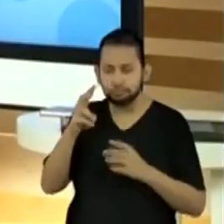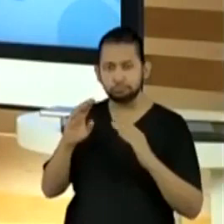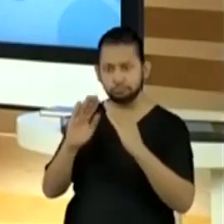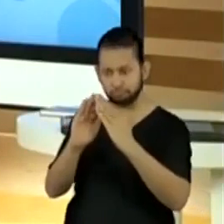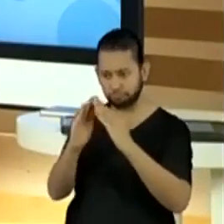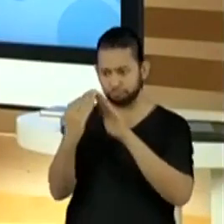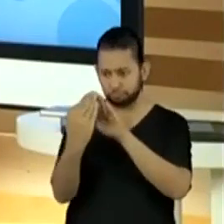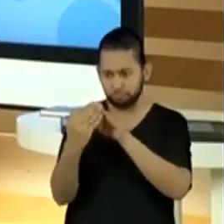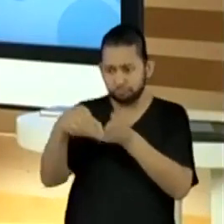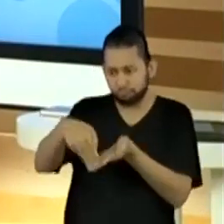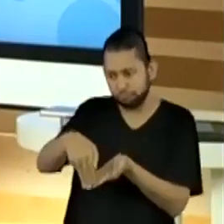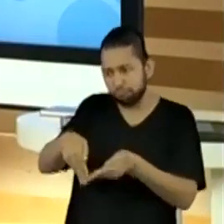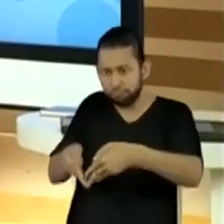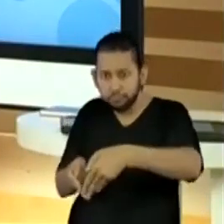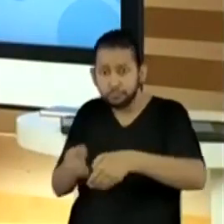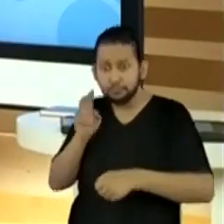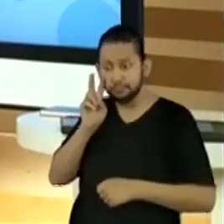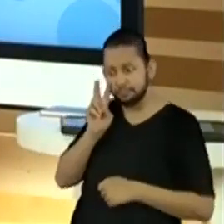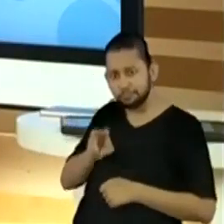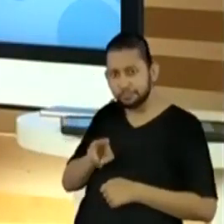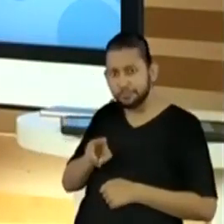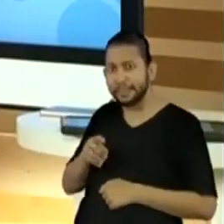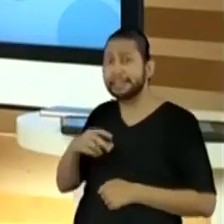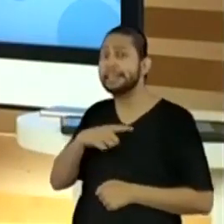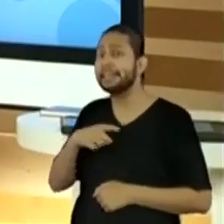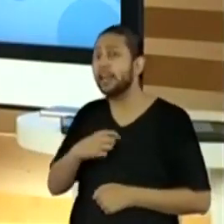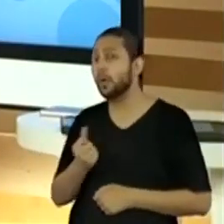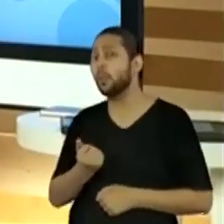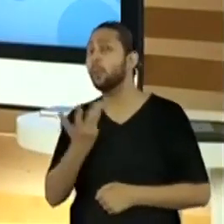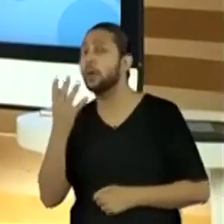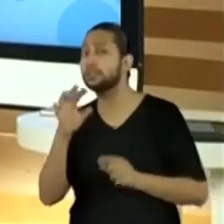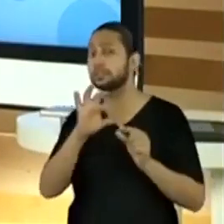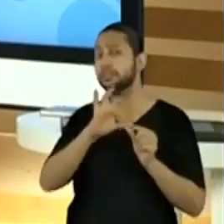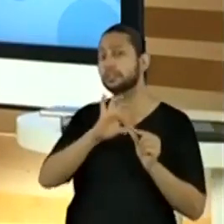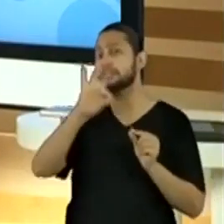as arestas e vértices.